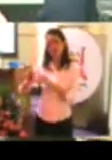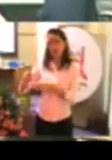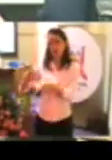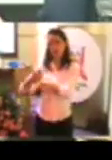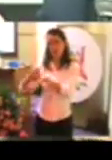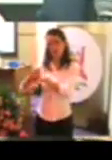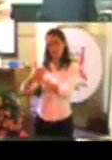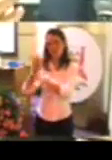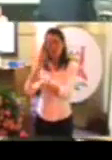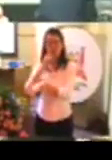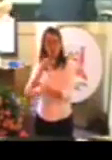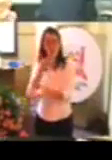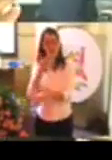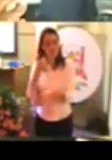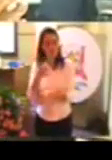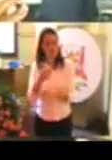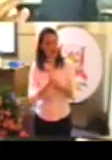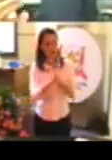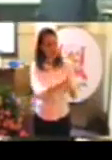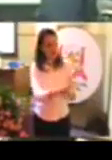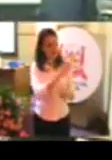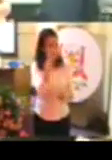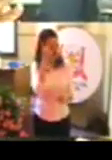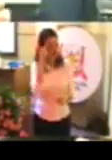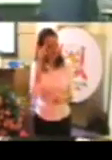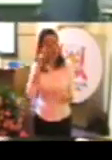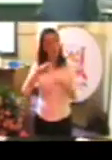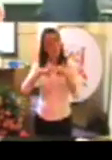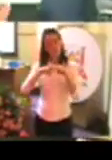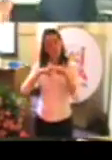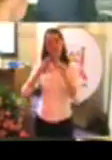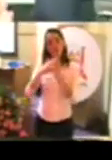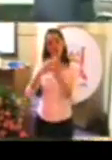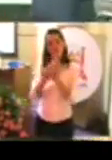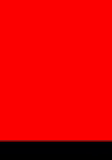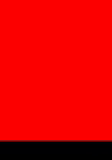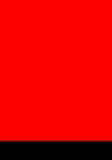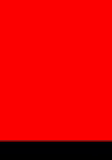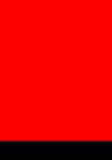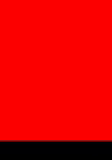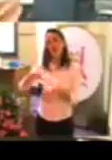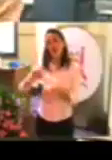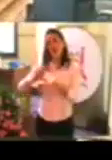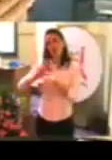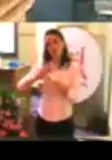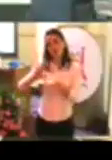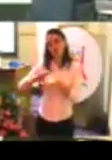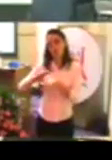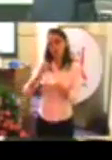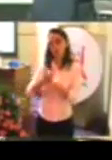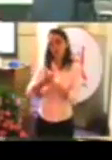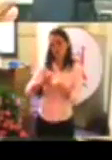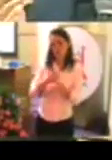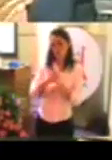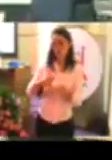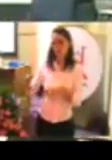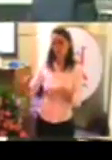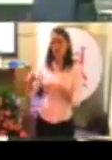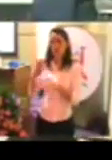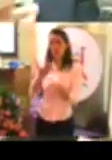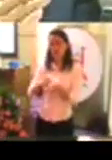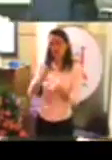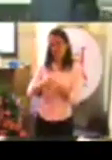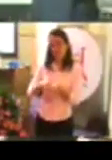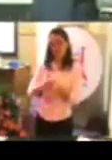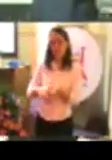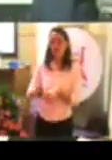Legislativo. Única e exclusivamente para capacitar, formar,